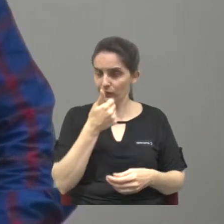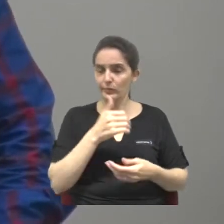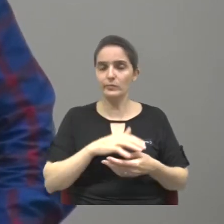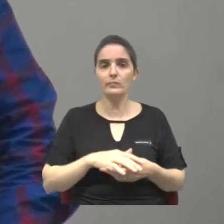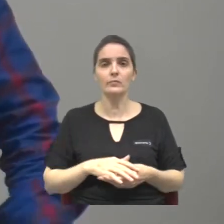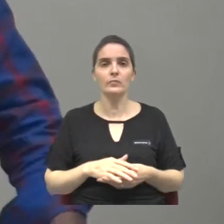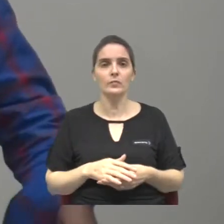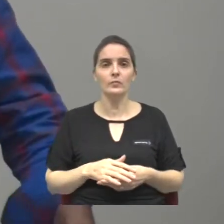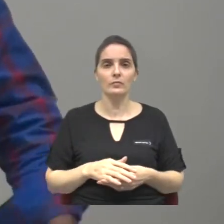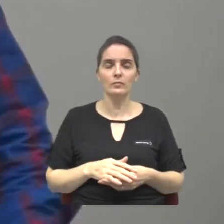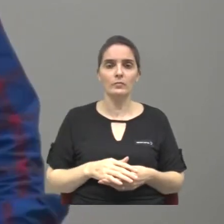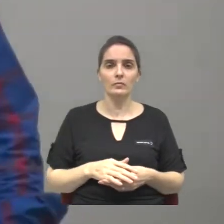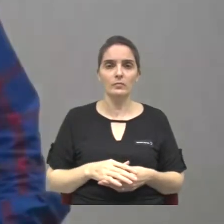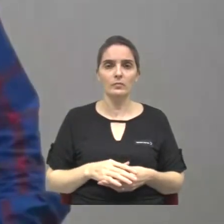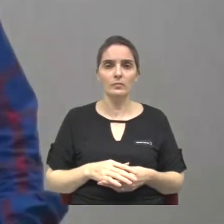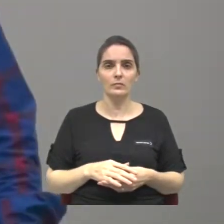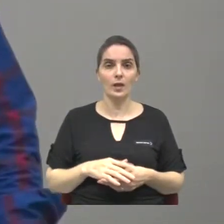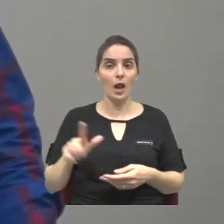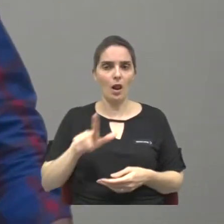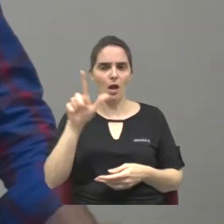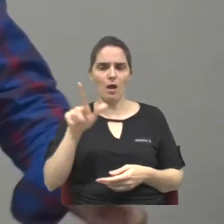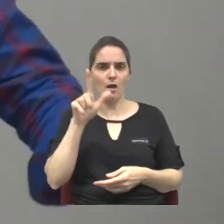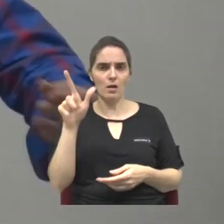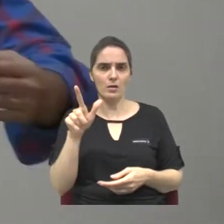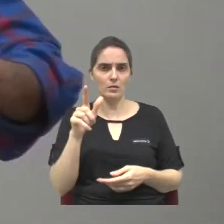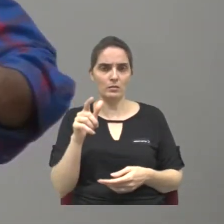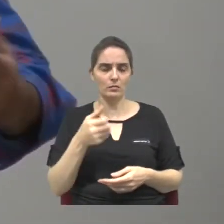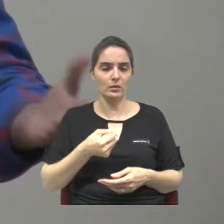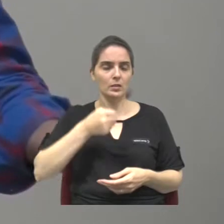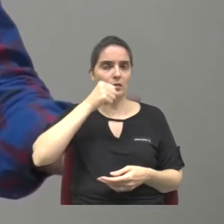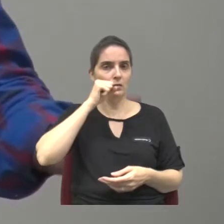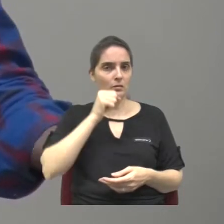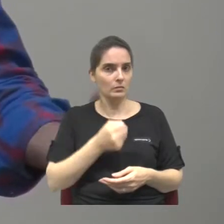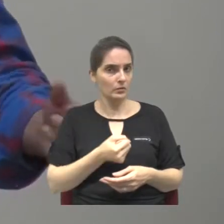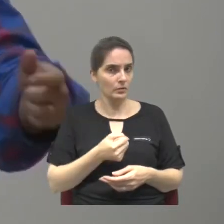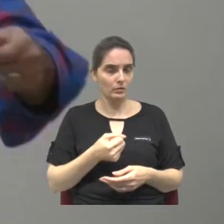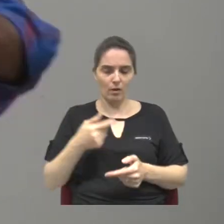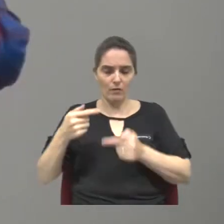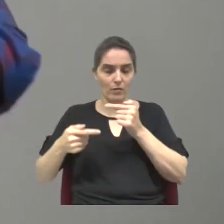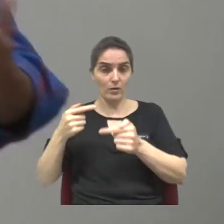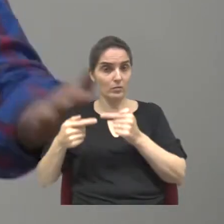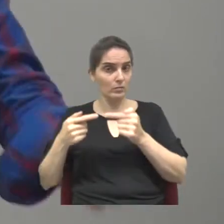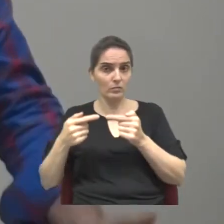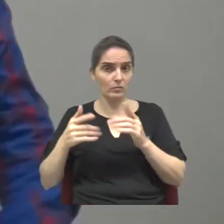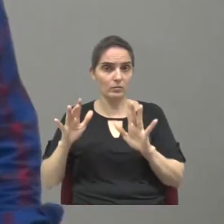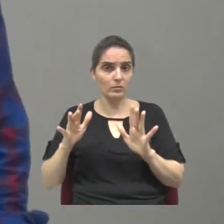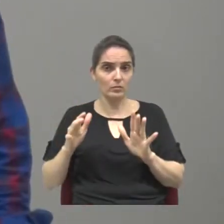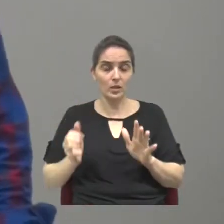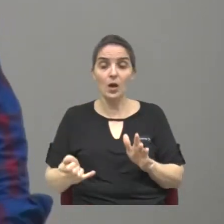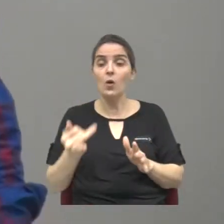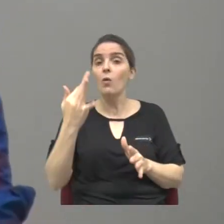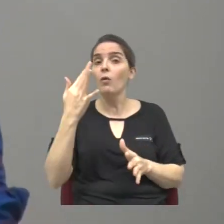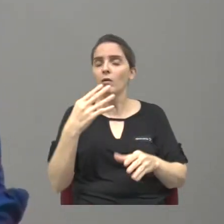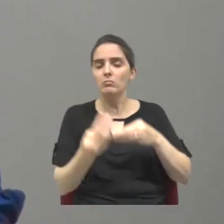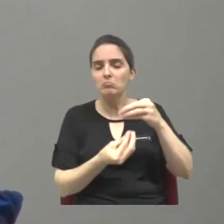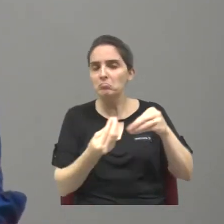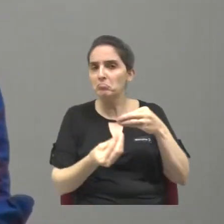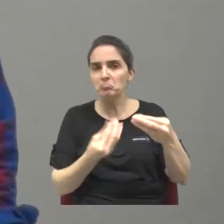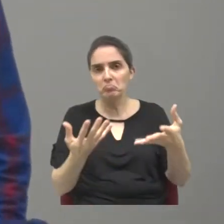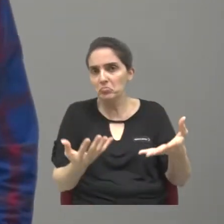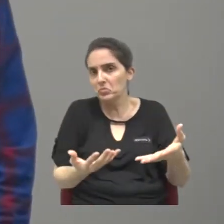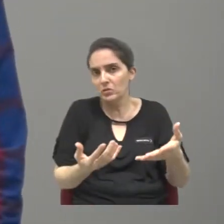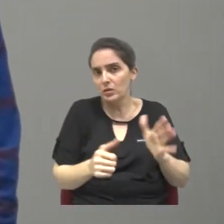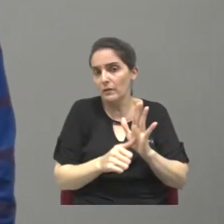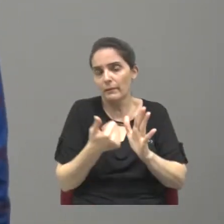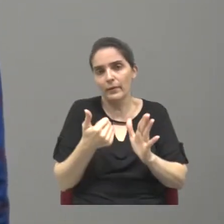essa bebida, eu acho que não cabe ao poder aqui discutir a quantidade de mistura de bebida, porque primeiro que bebida não